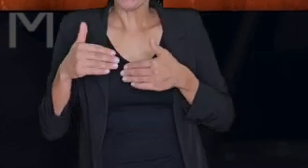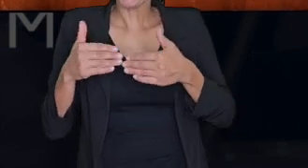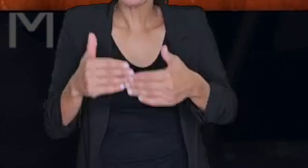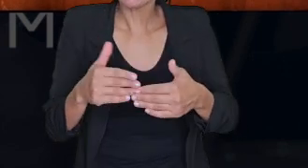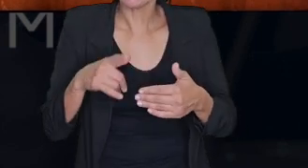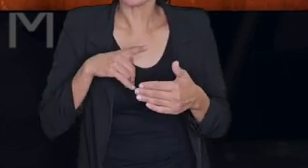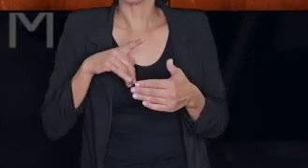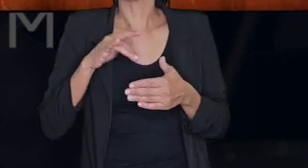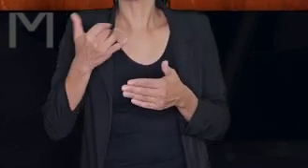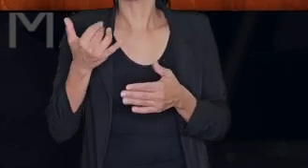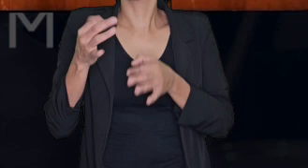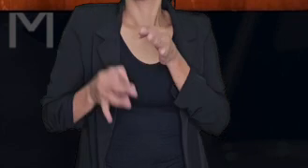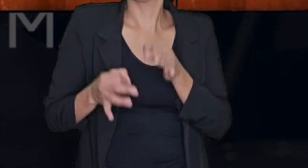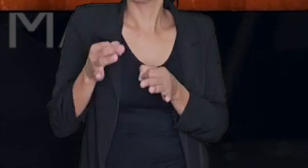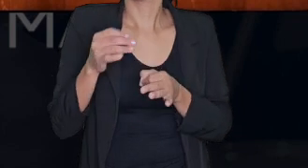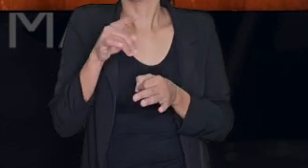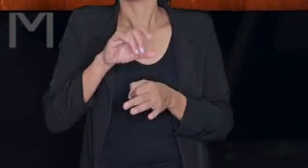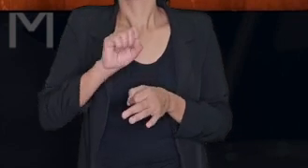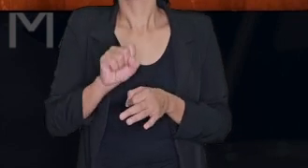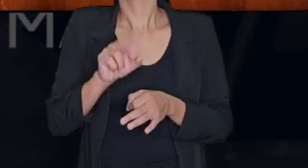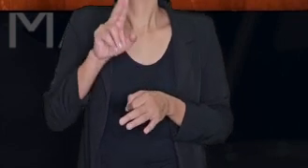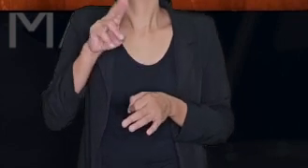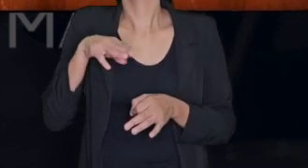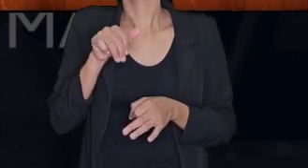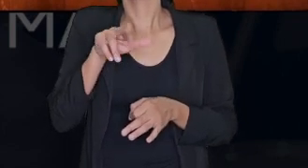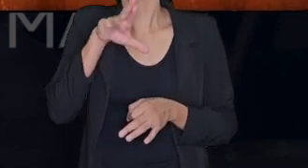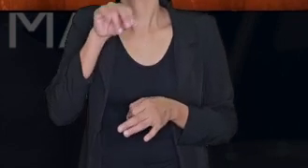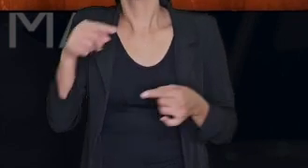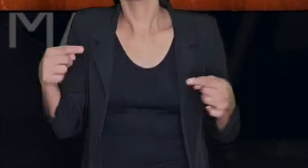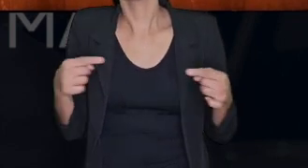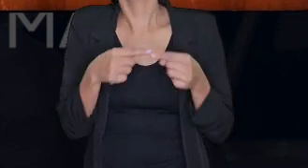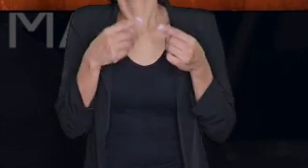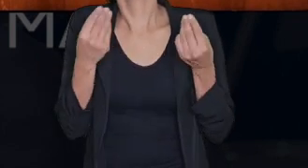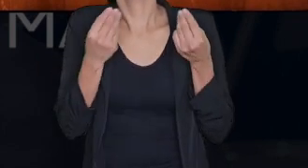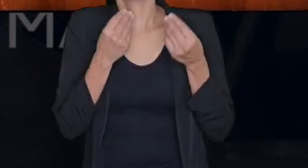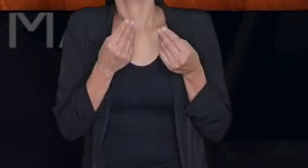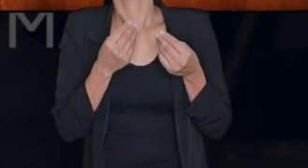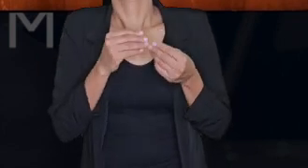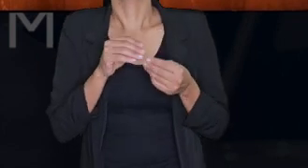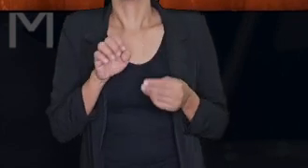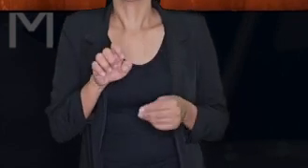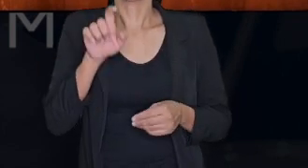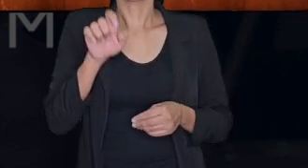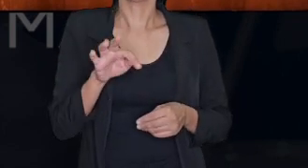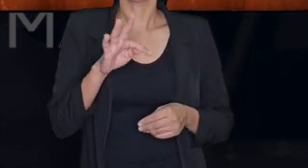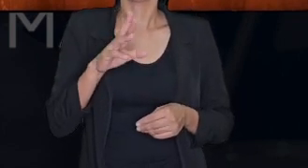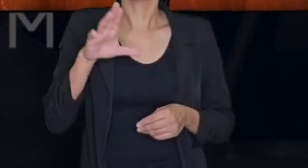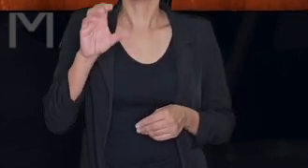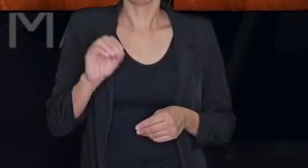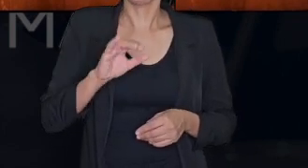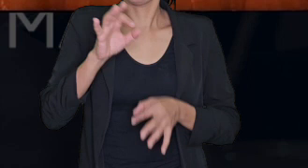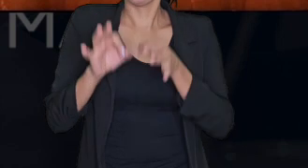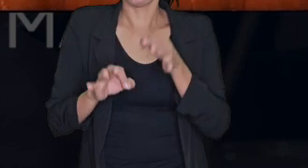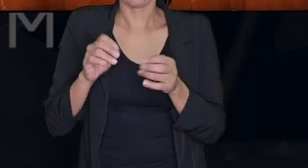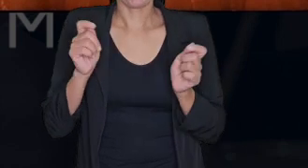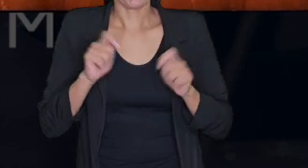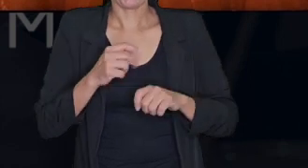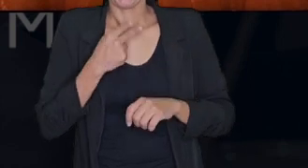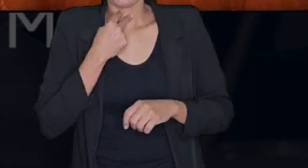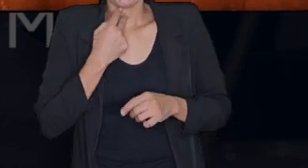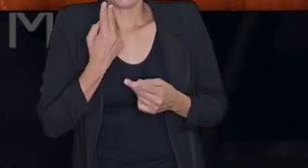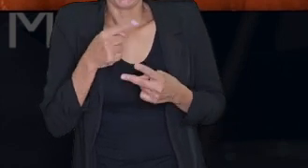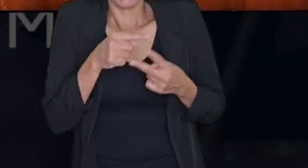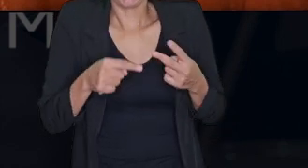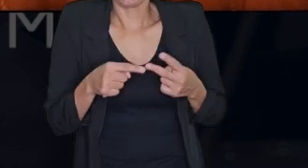lidando com o rito processual jurisdicional de arrolamento sumário, mas que tem tudo a ver com